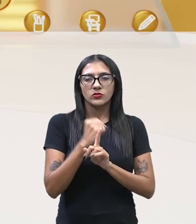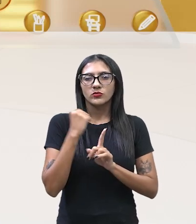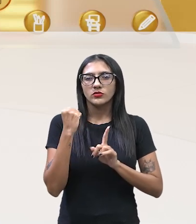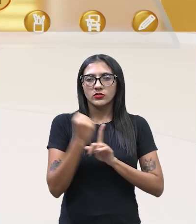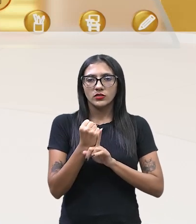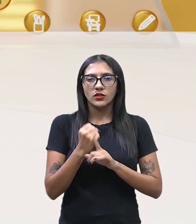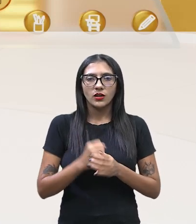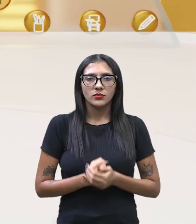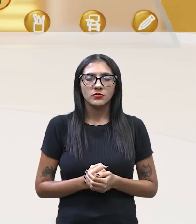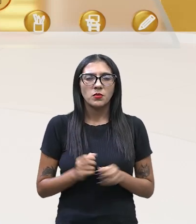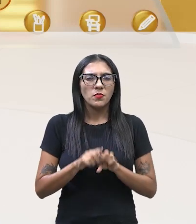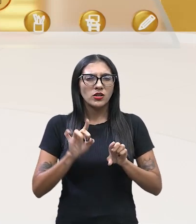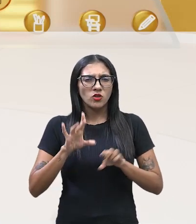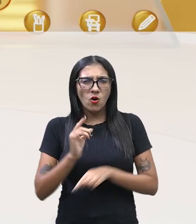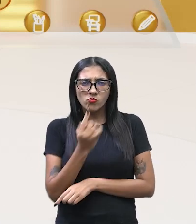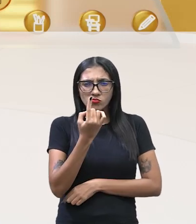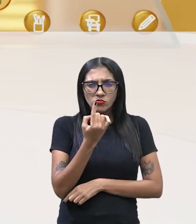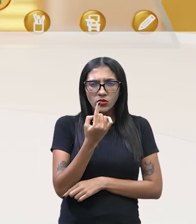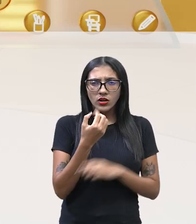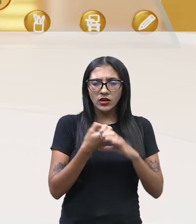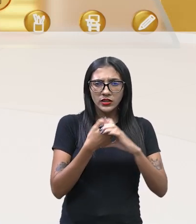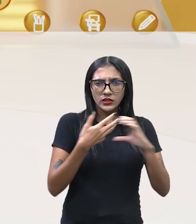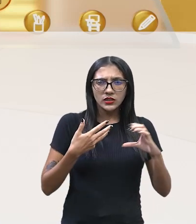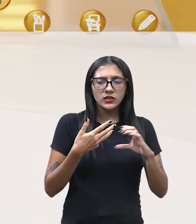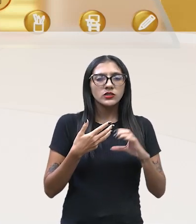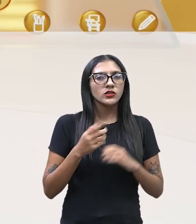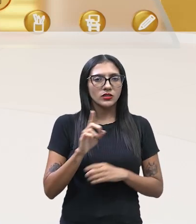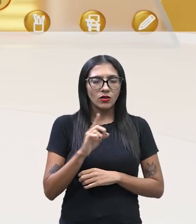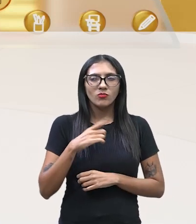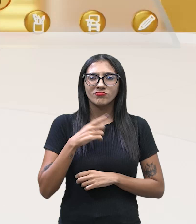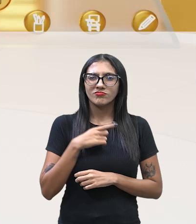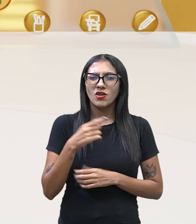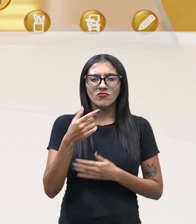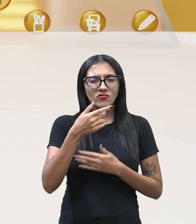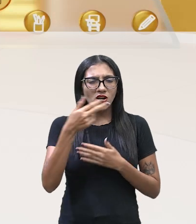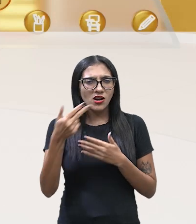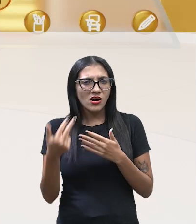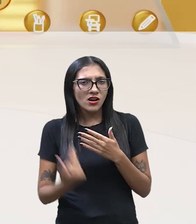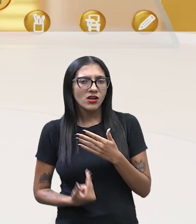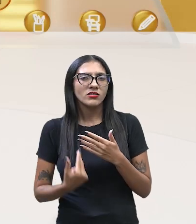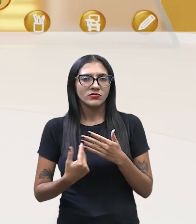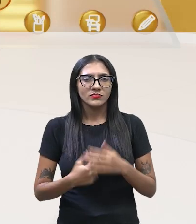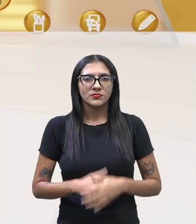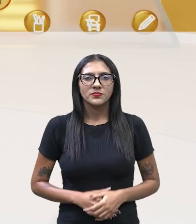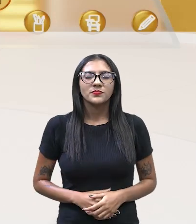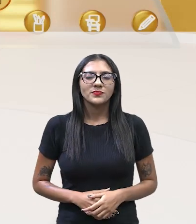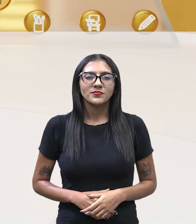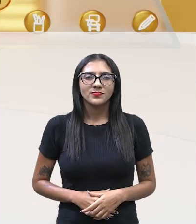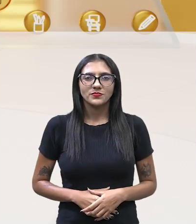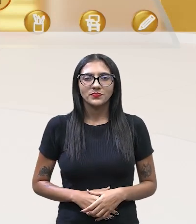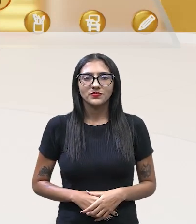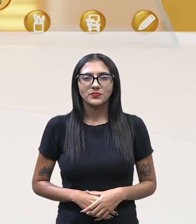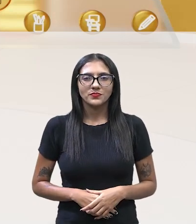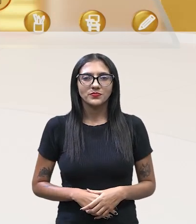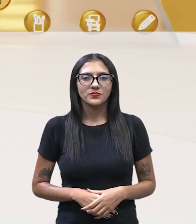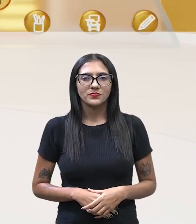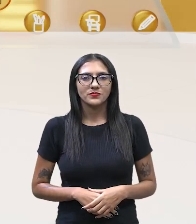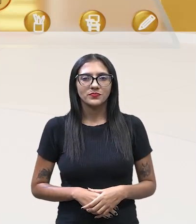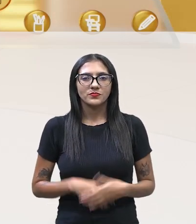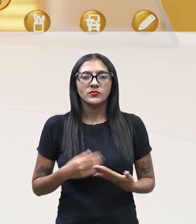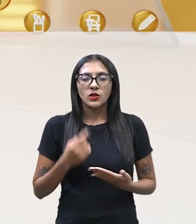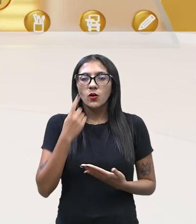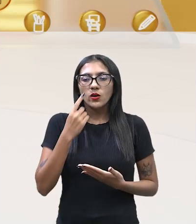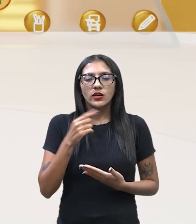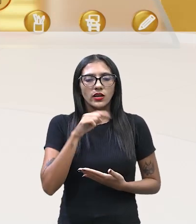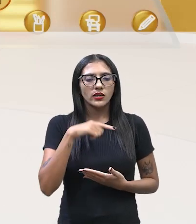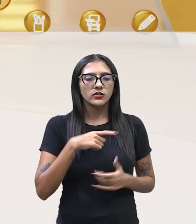em um único aspecto, mas em diversos aspectos, como a gente já citou alguns aqui para vocês, não é isso? Isso mesmo, a da Fazenda Esperança eu acho